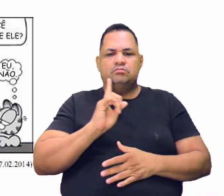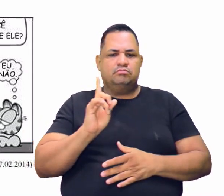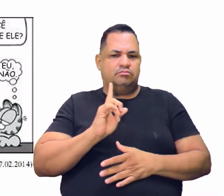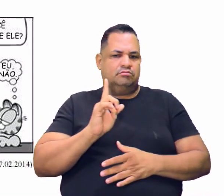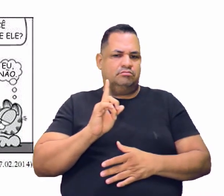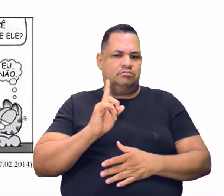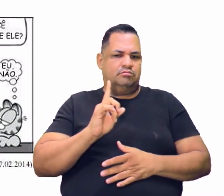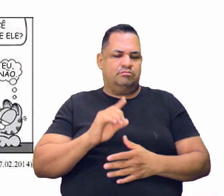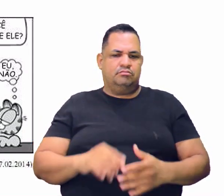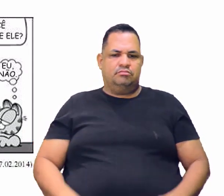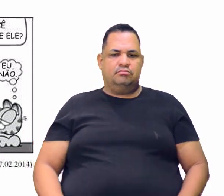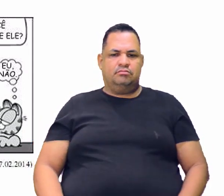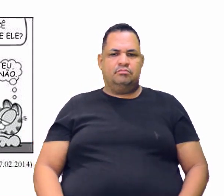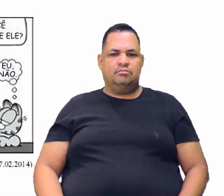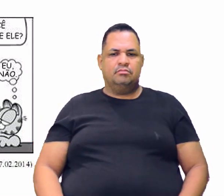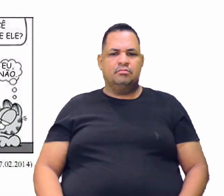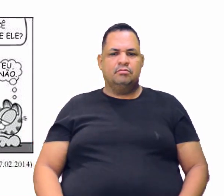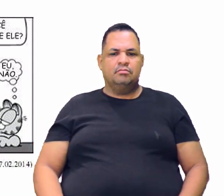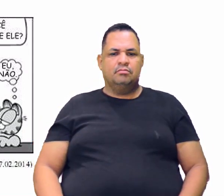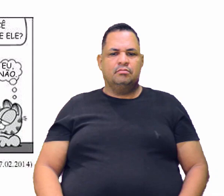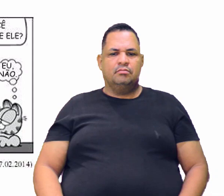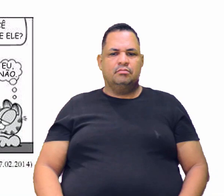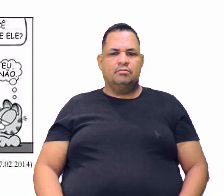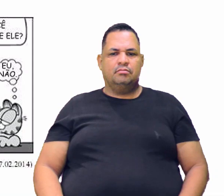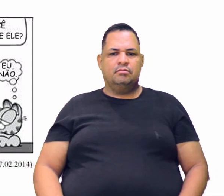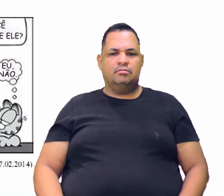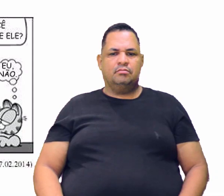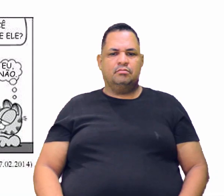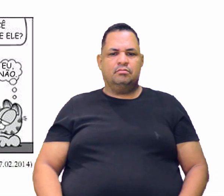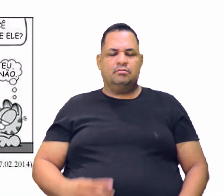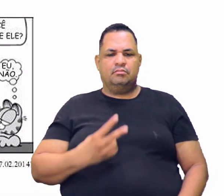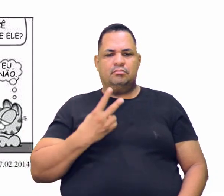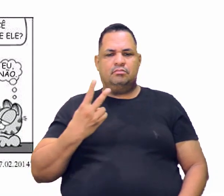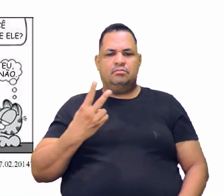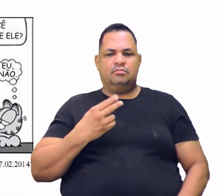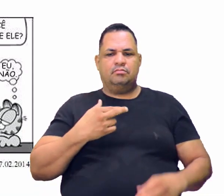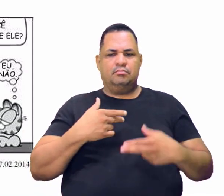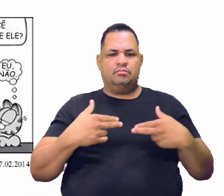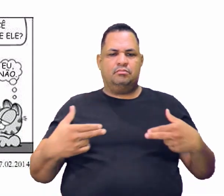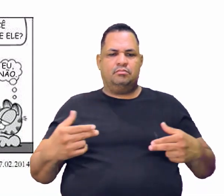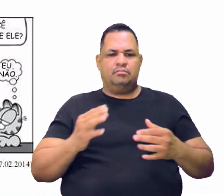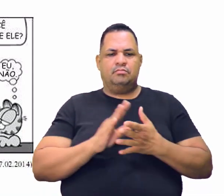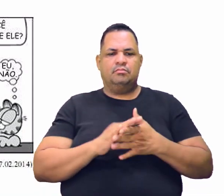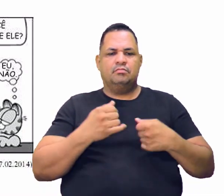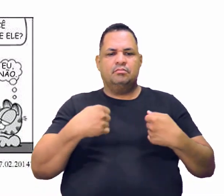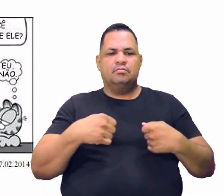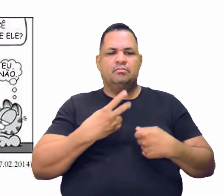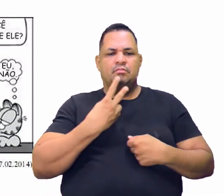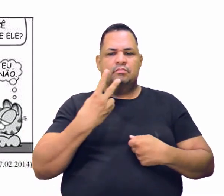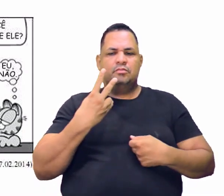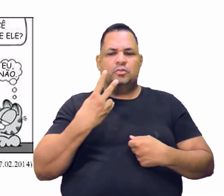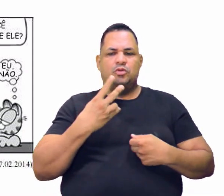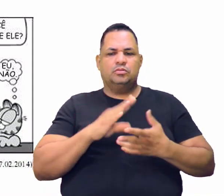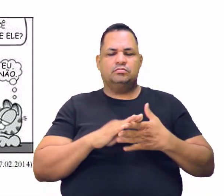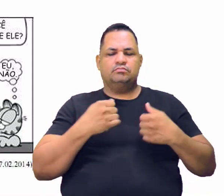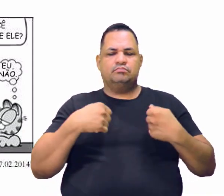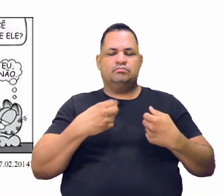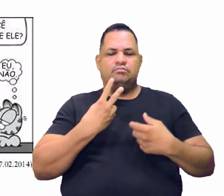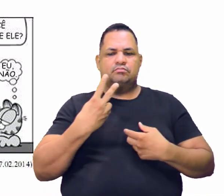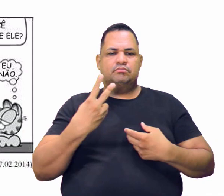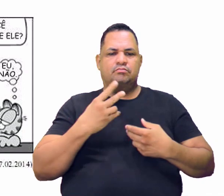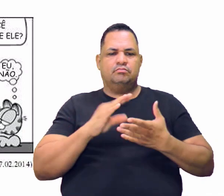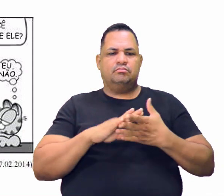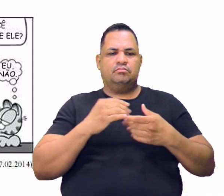não. Então, amado, aí, ó, duas coisas. Ó, eu só preciso de duas coisas. Olha aqui,